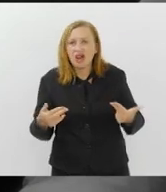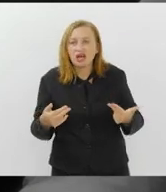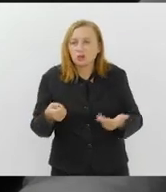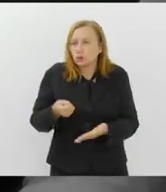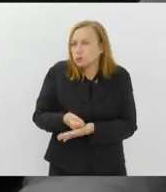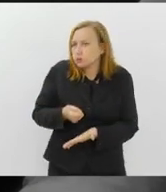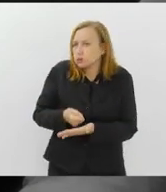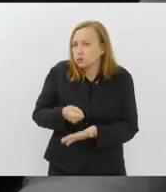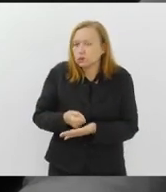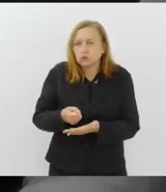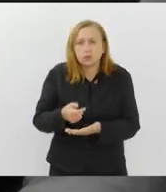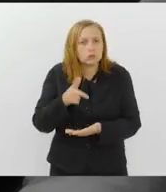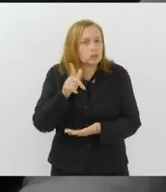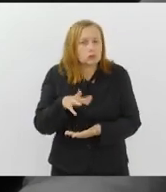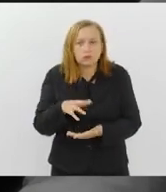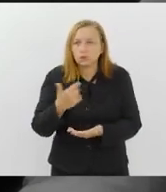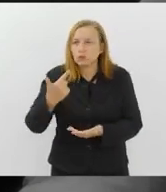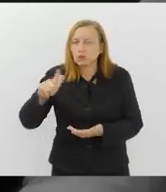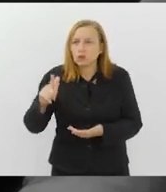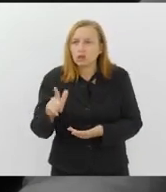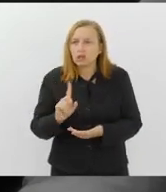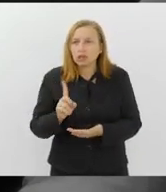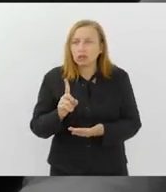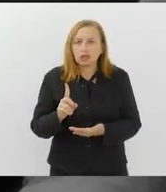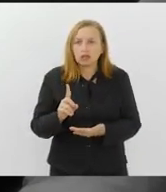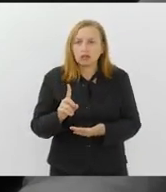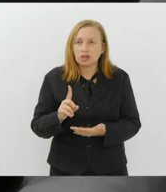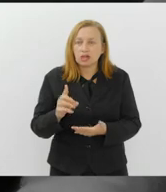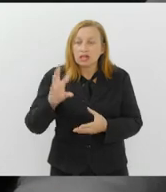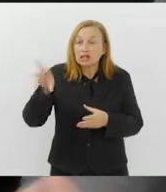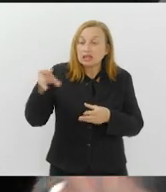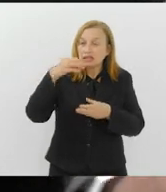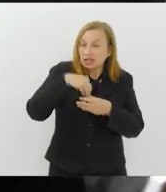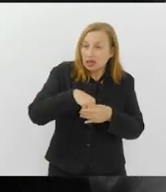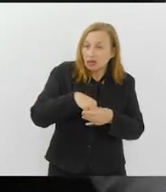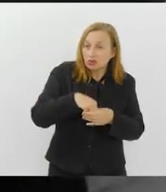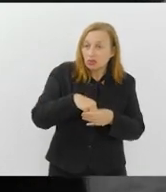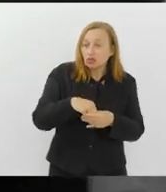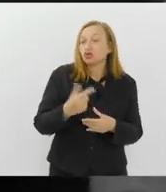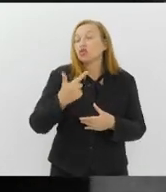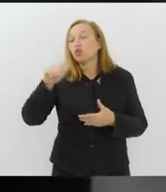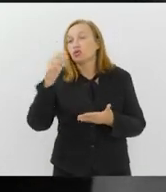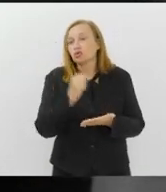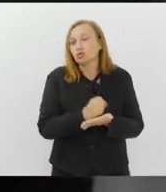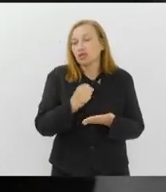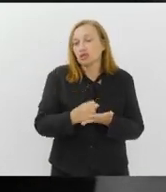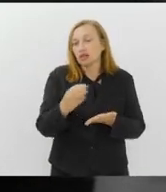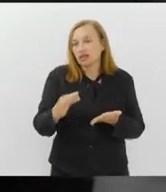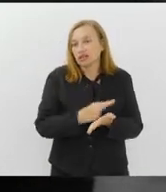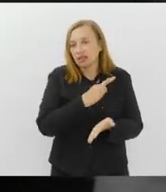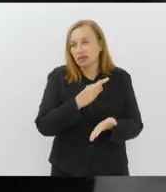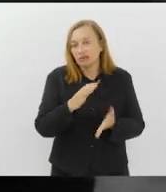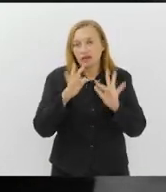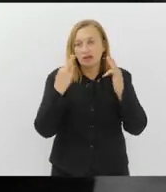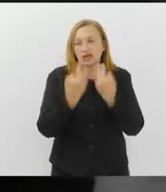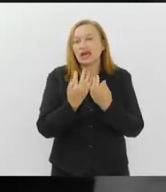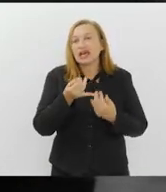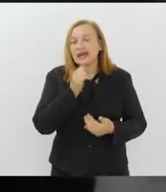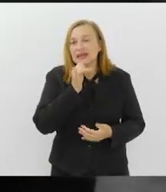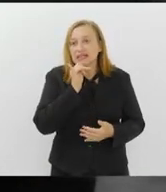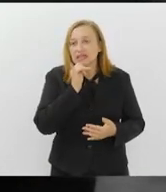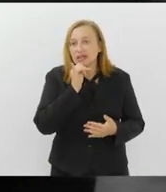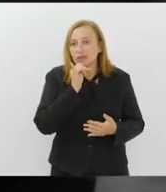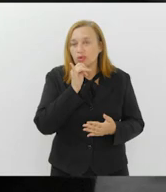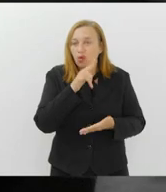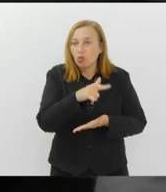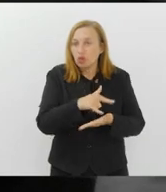exigências completamente descabidas e não previstas em nenhum dos contratos que foram assinados por essas famílias, como, por exemplo, o extrato bancário da família,